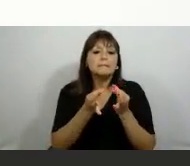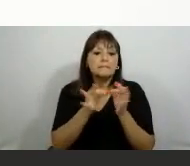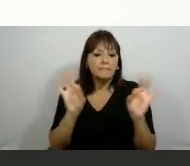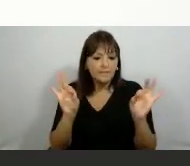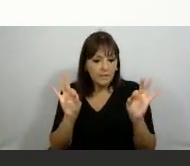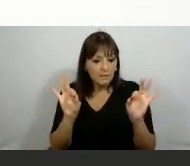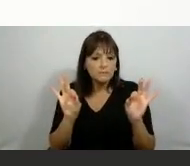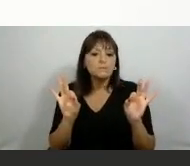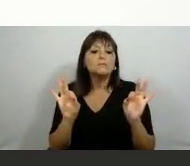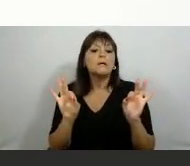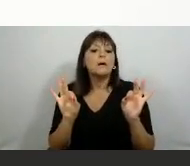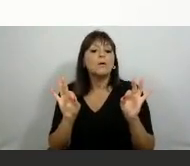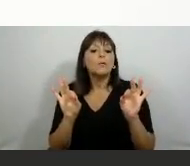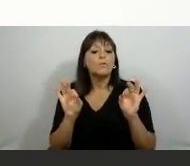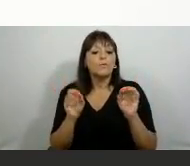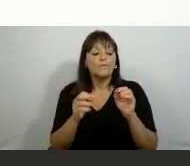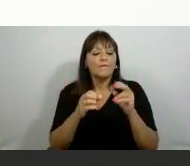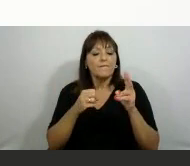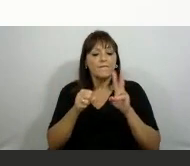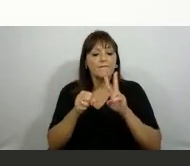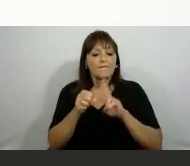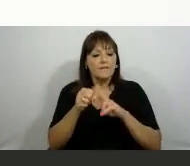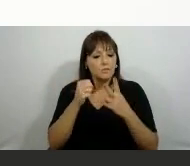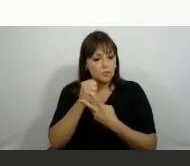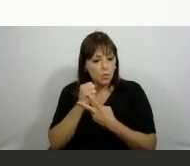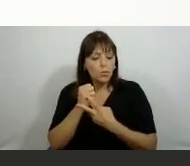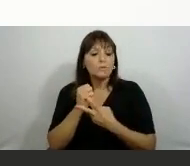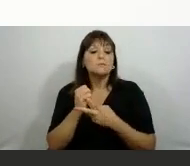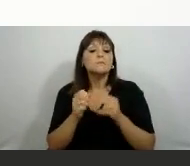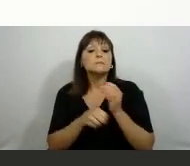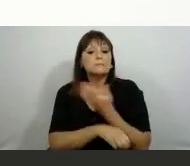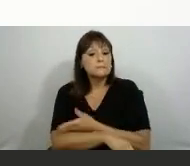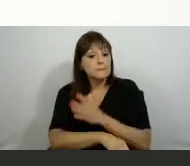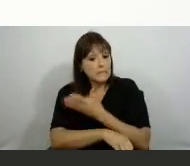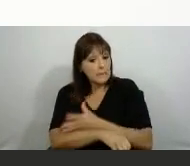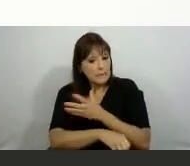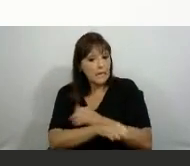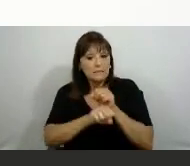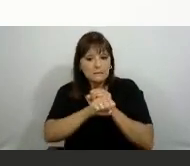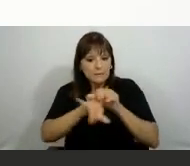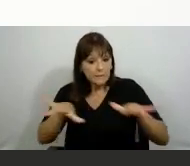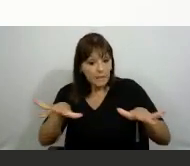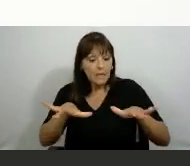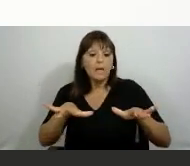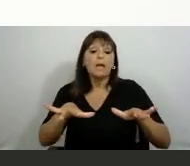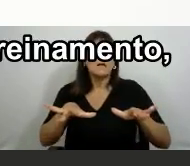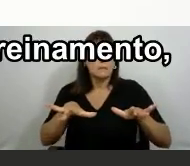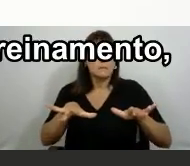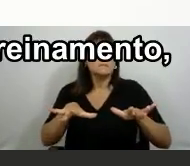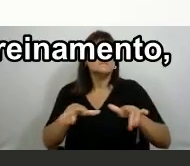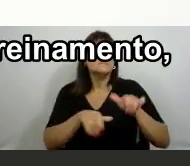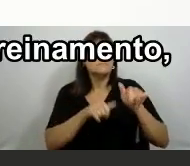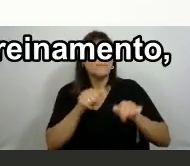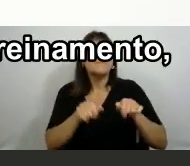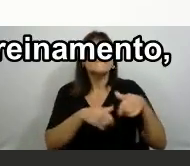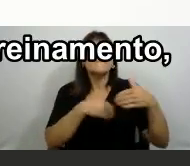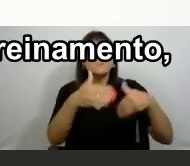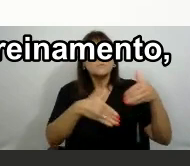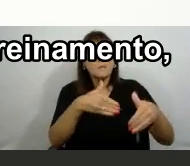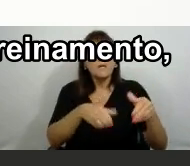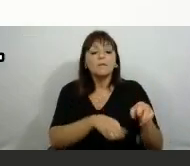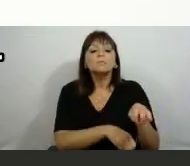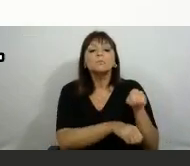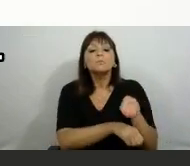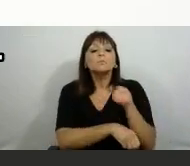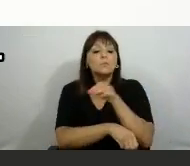e a treinar, capacitar esse pessoal. E aí, no nosso processo de monitoria, dos primeiros handoffs, depois